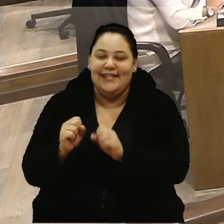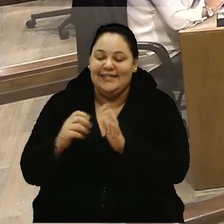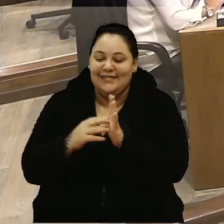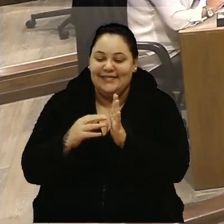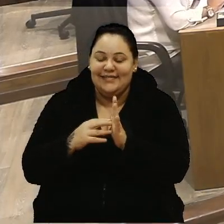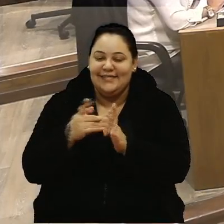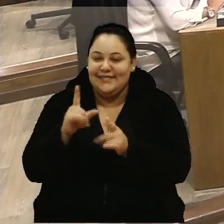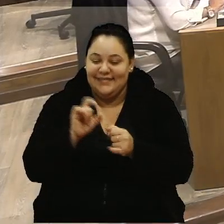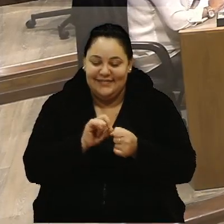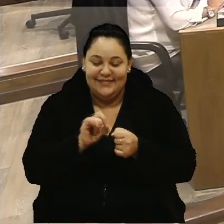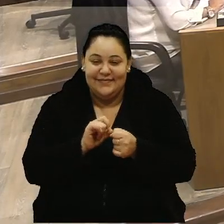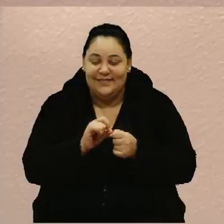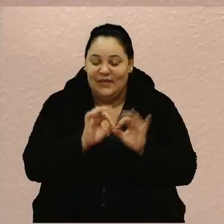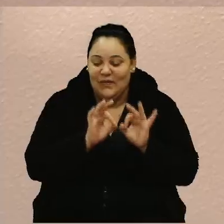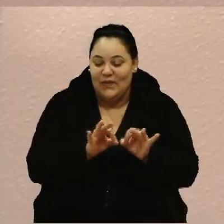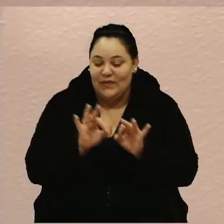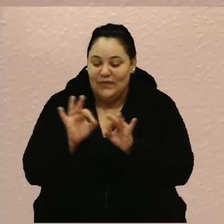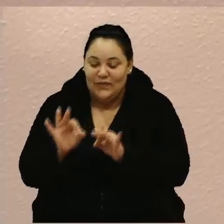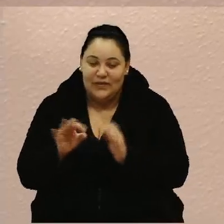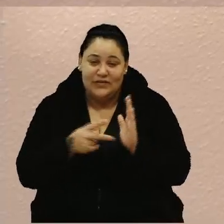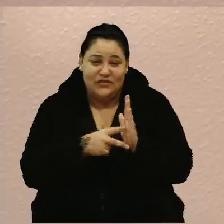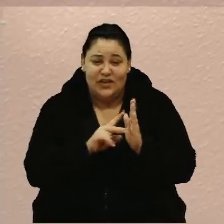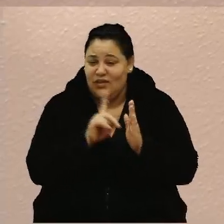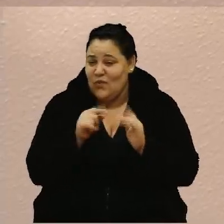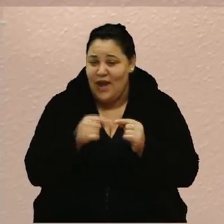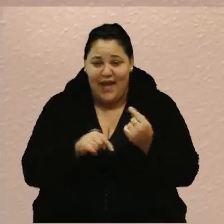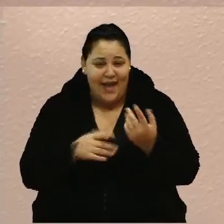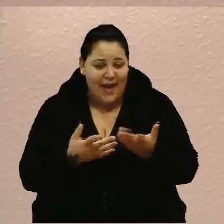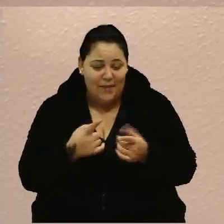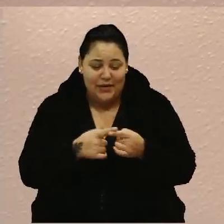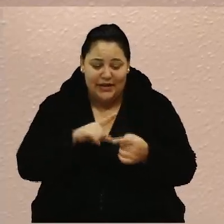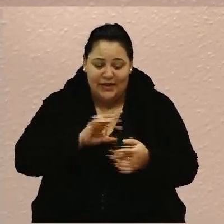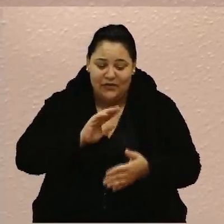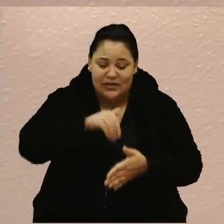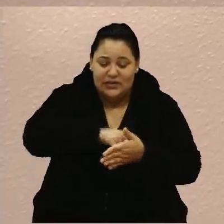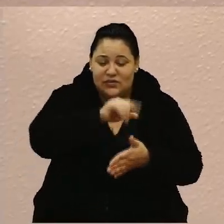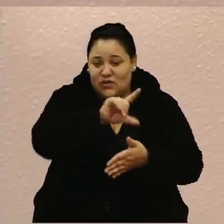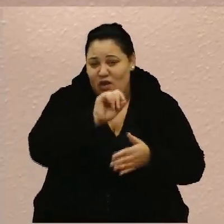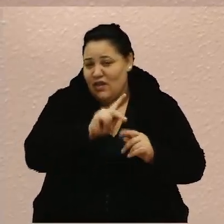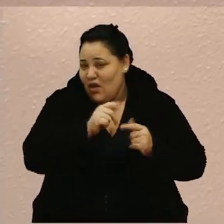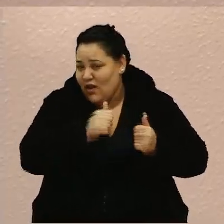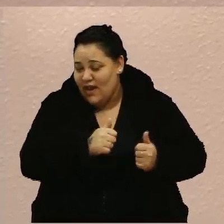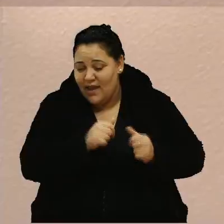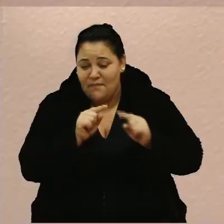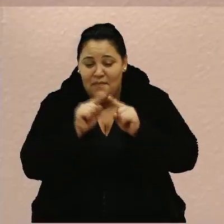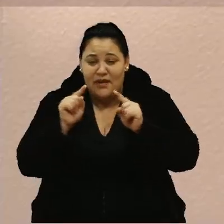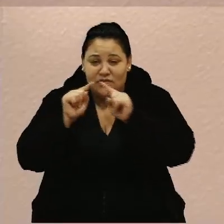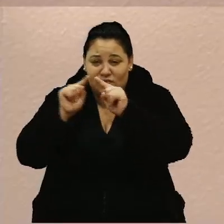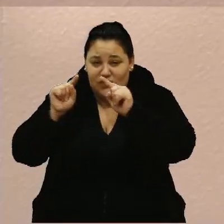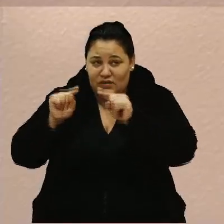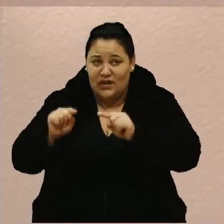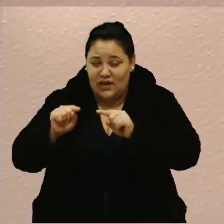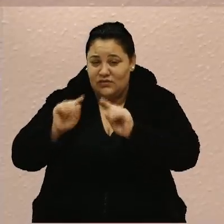se não concorda com a gestão do sindicato, a questão não é essa, porque tem eleição, foram eleitos, enfim. Mas os servidores estavam fazendo